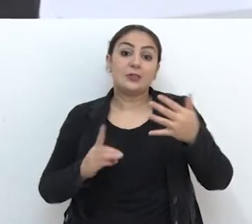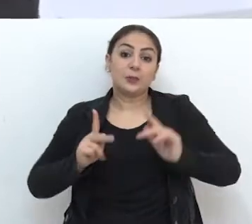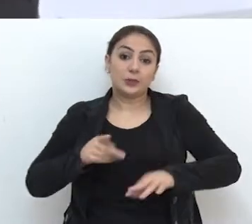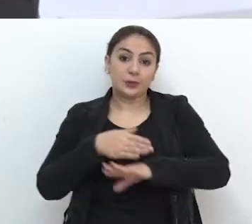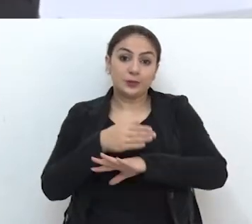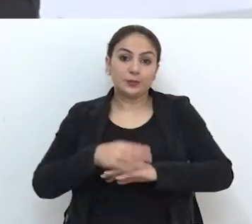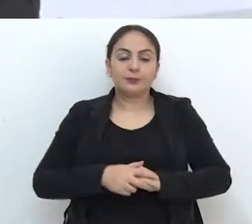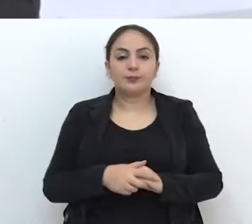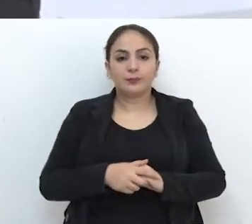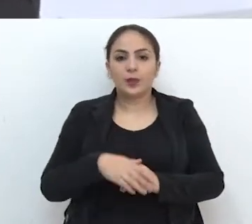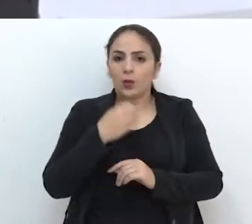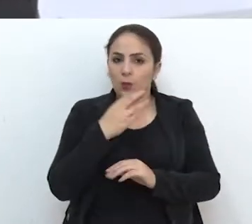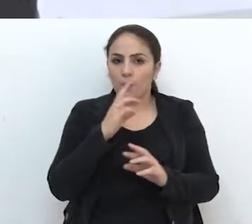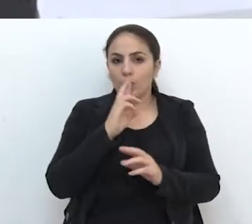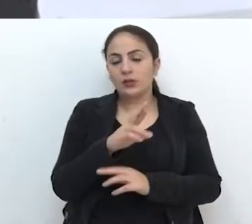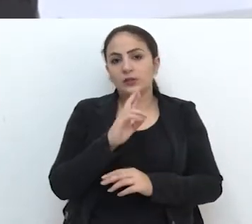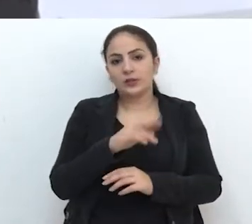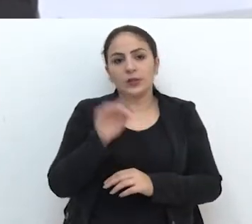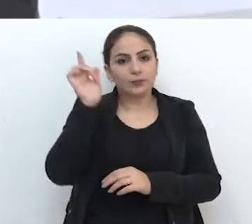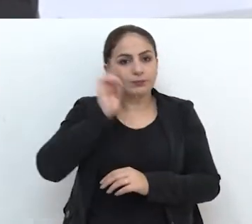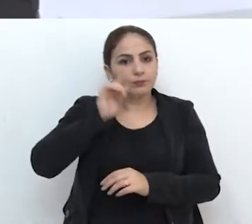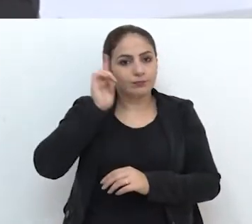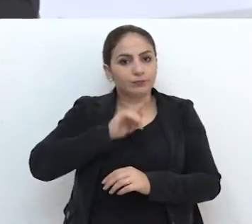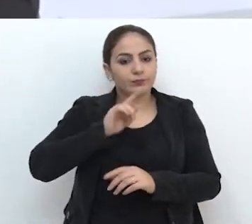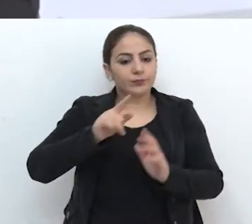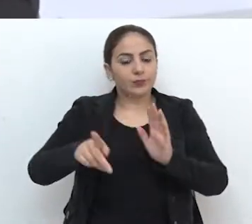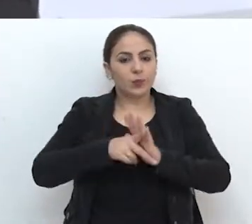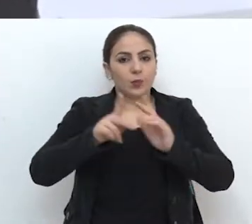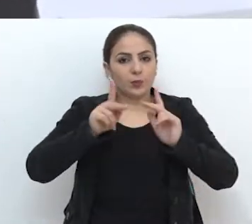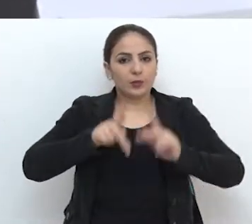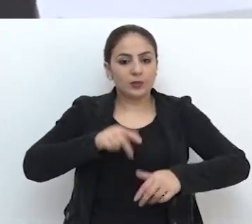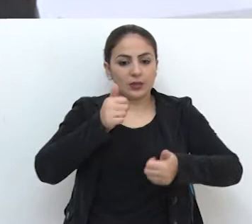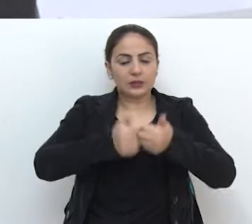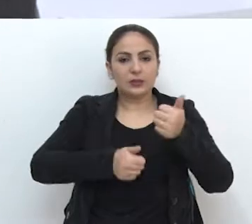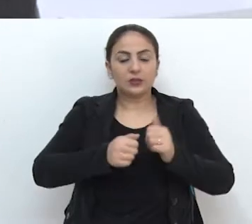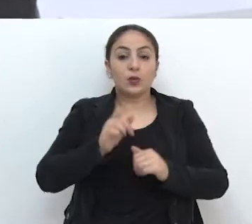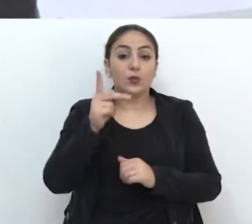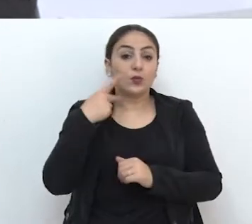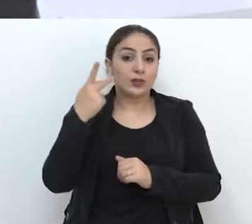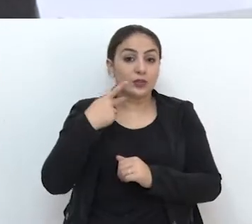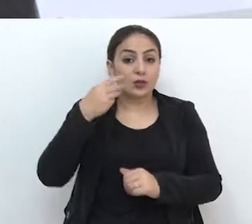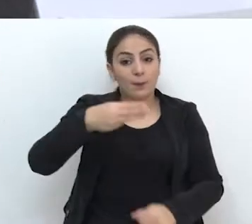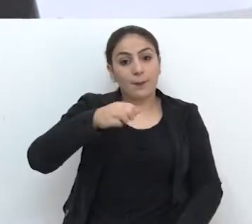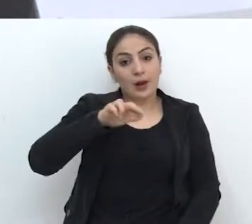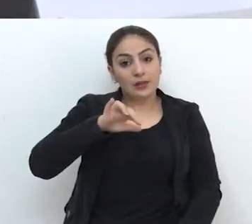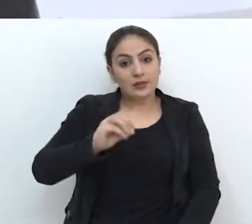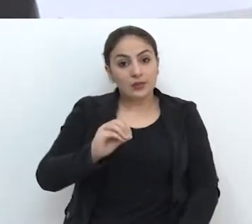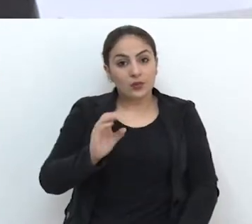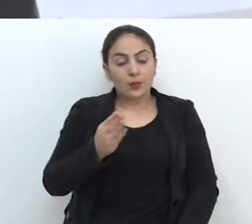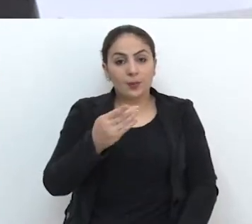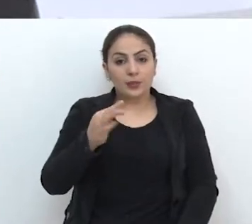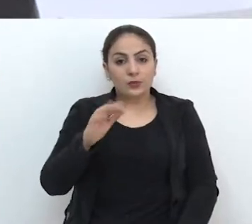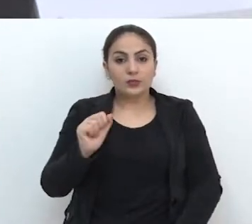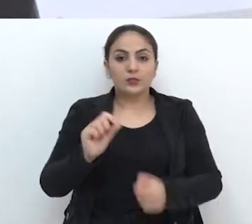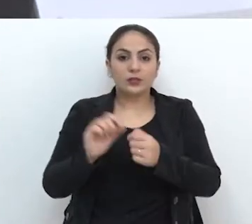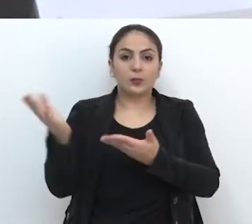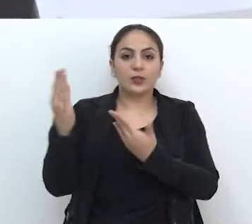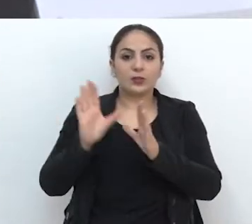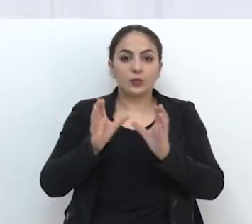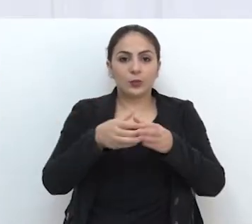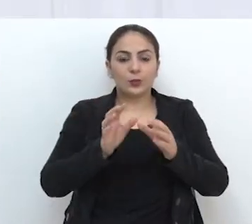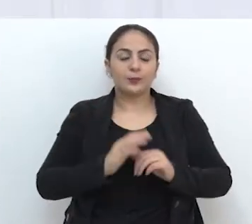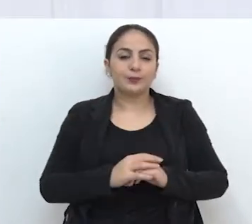E foi justamente o bom resultado alcançado pelos atletas que levou o vereador Márcio Patucci a homenagear o